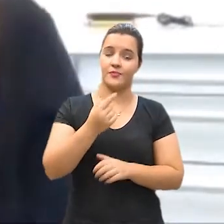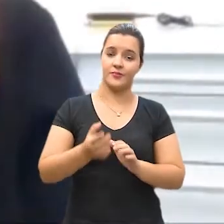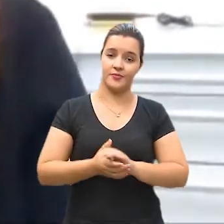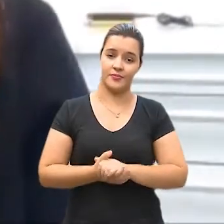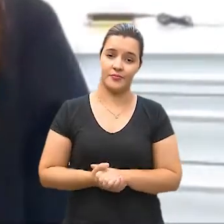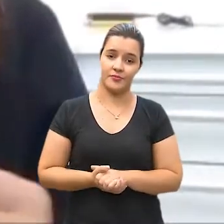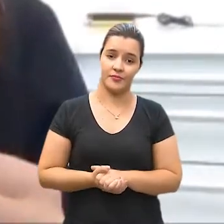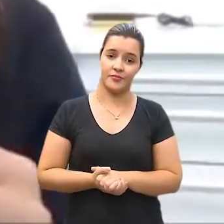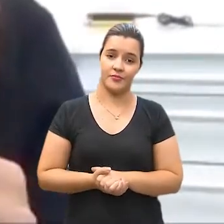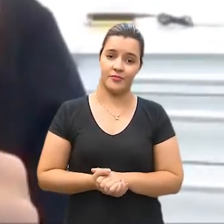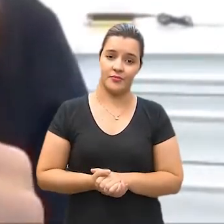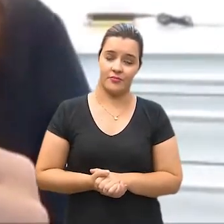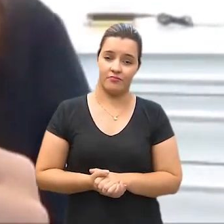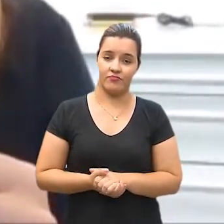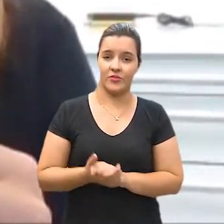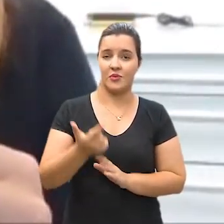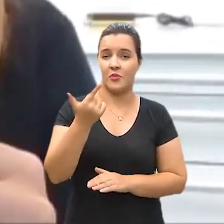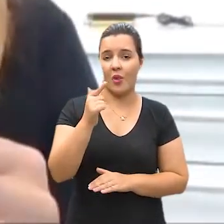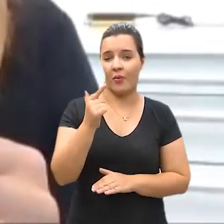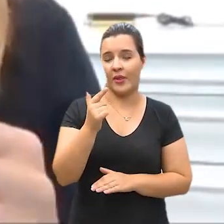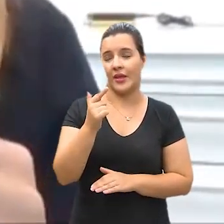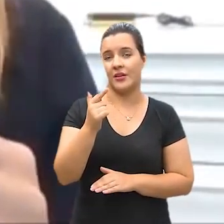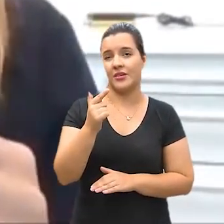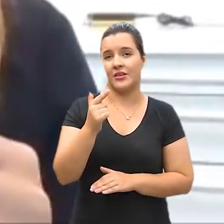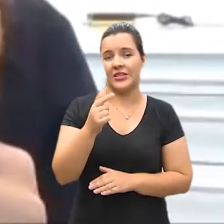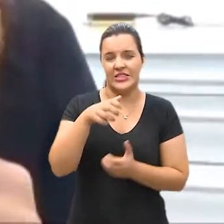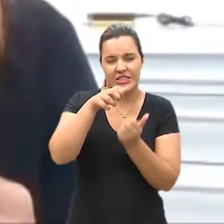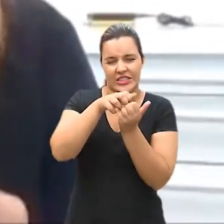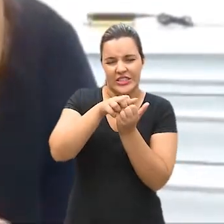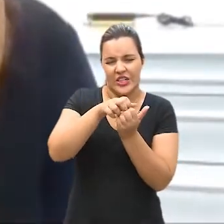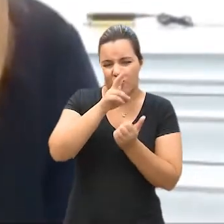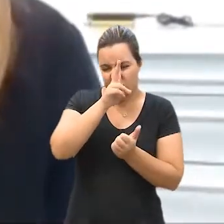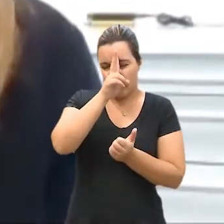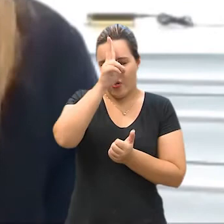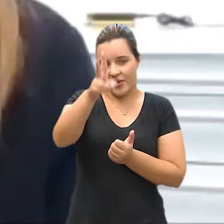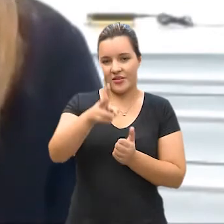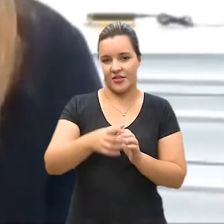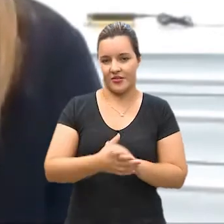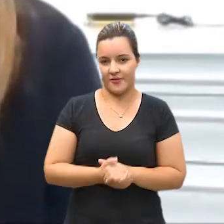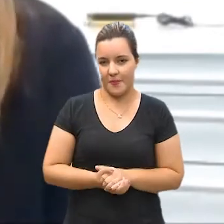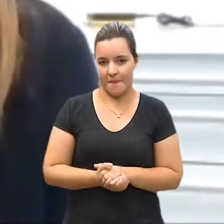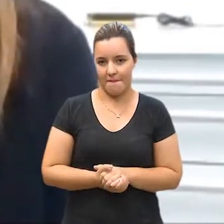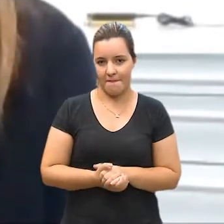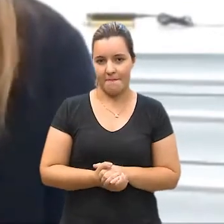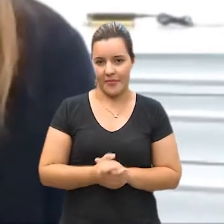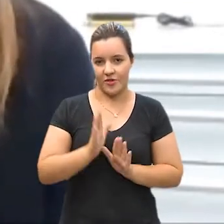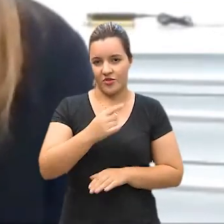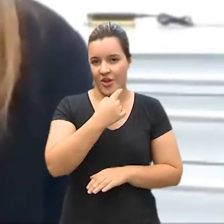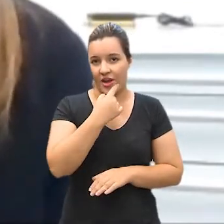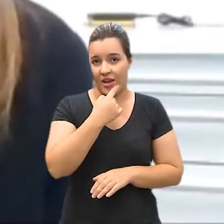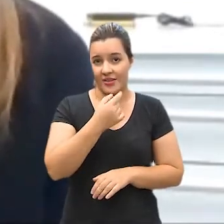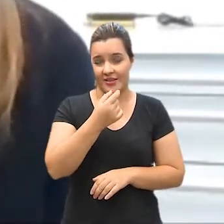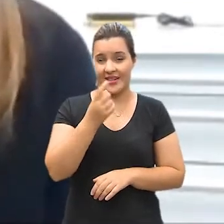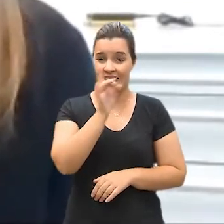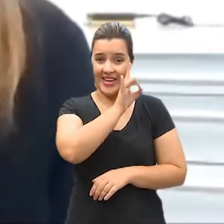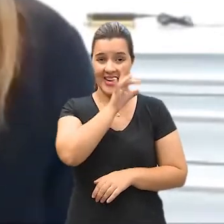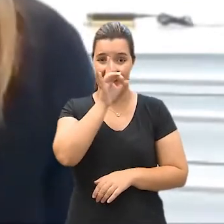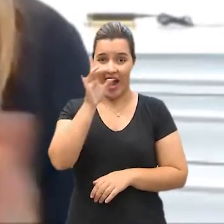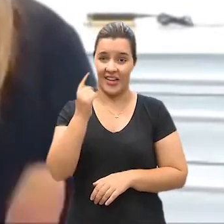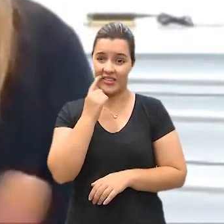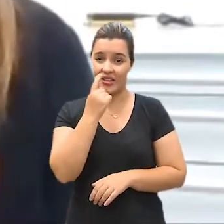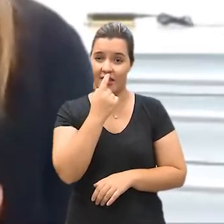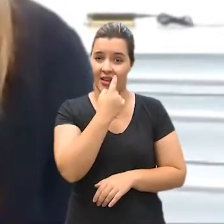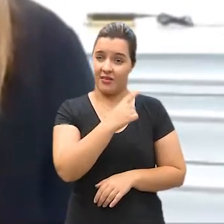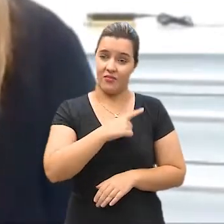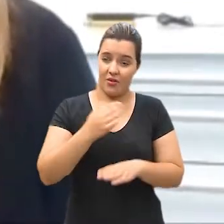uhum. oclusal, que não haja grandes forças, né, além do que o dente ele já aguenta. Então, além